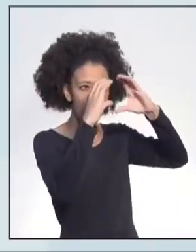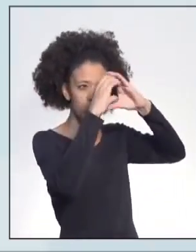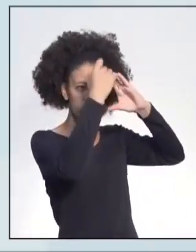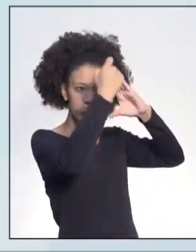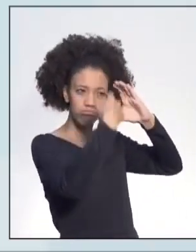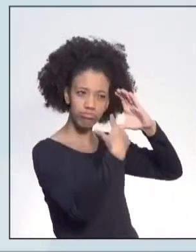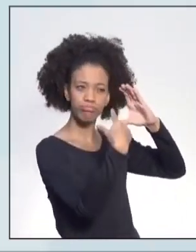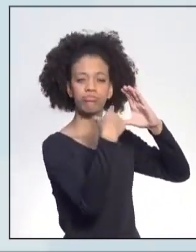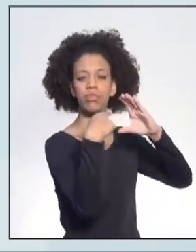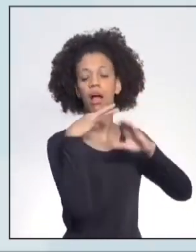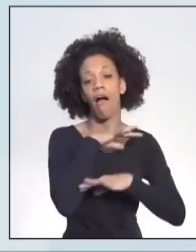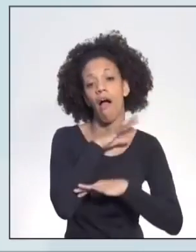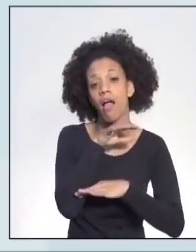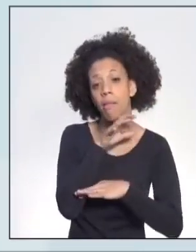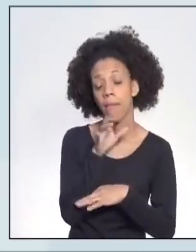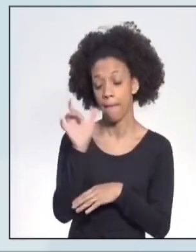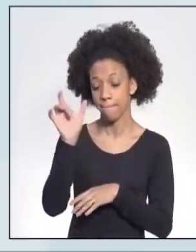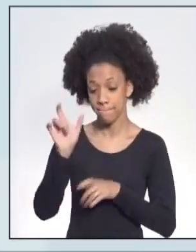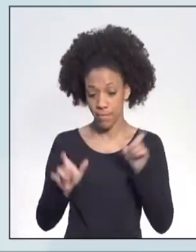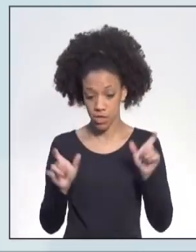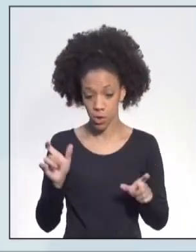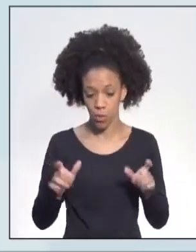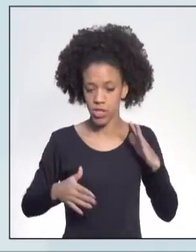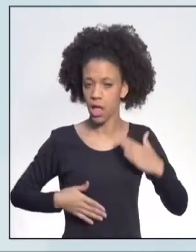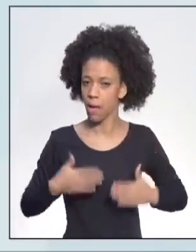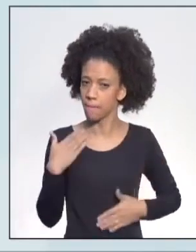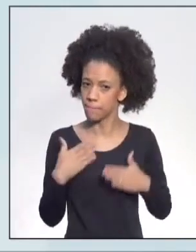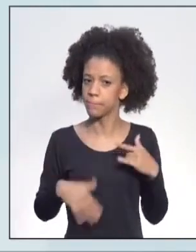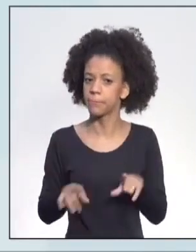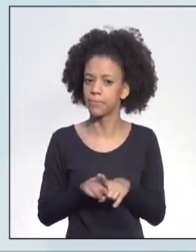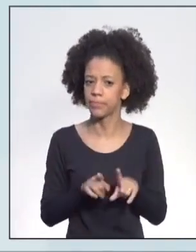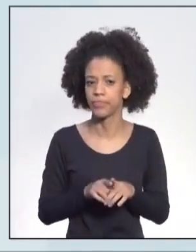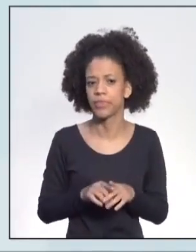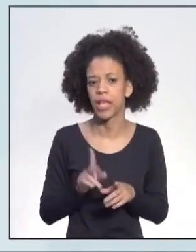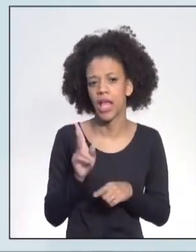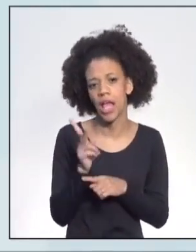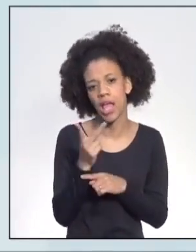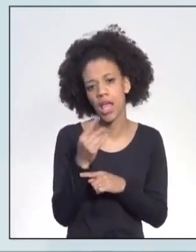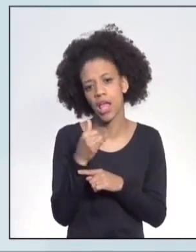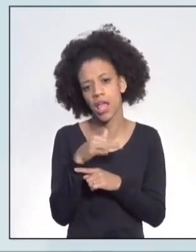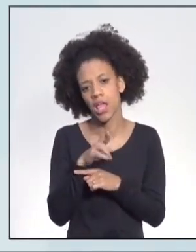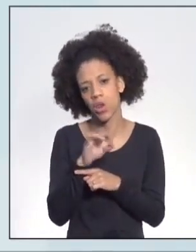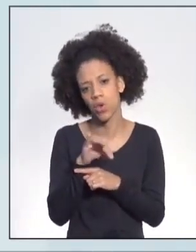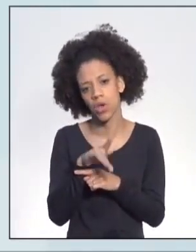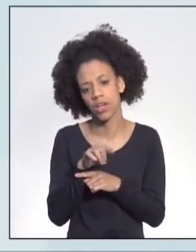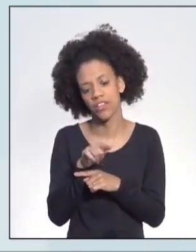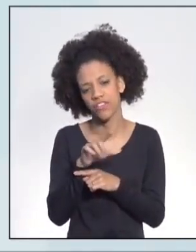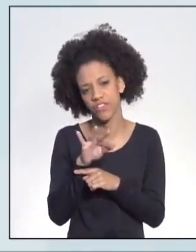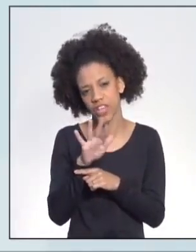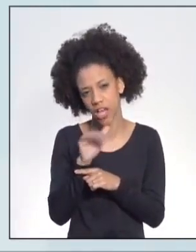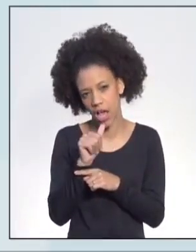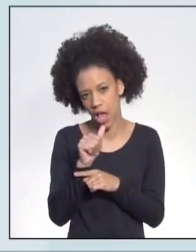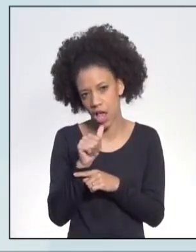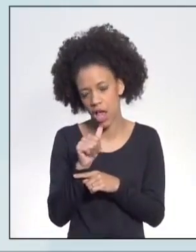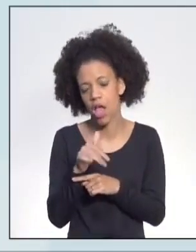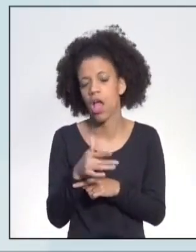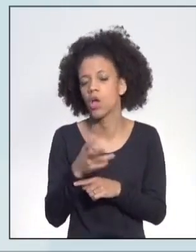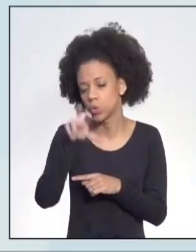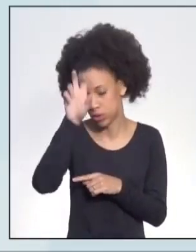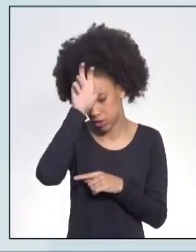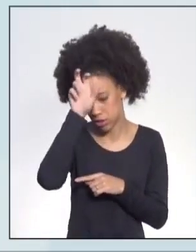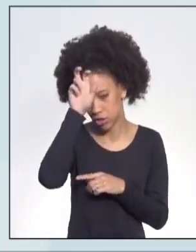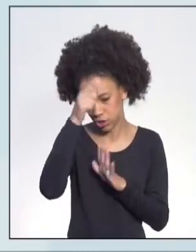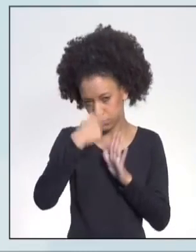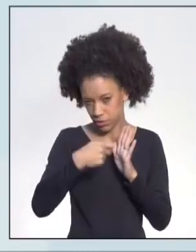plantas, pessoas e parte do corpo. Então, nessa escrita hieroglífica dos egípcios, nós temos